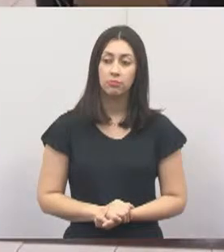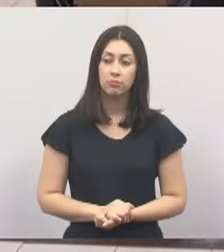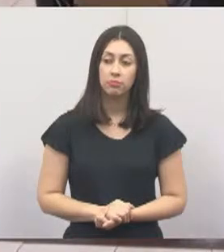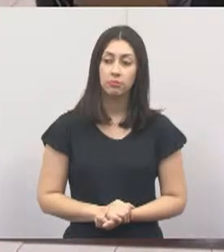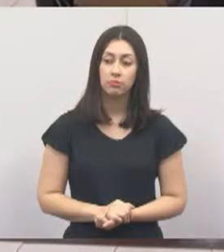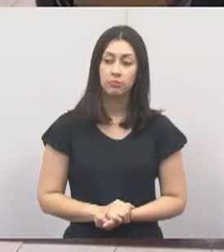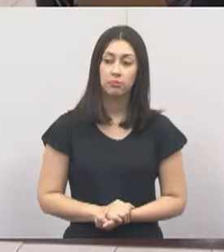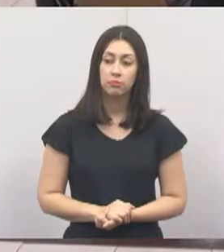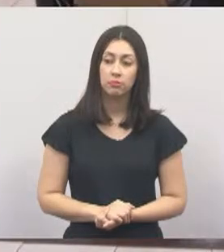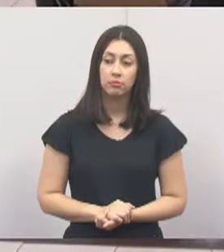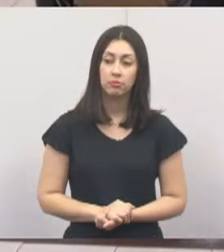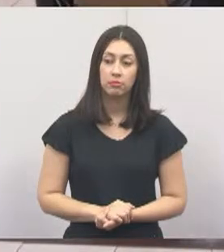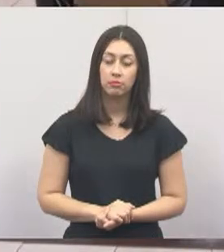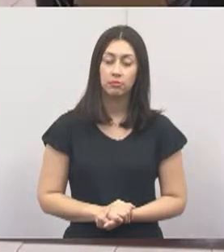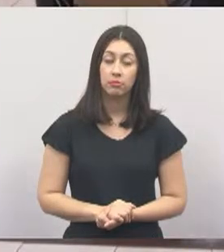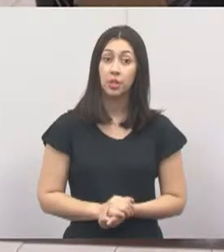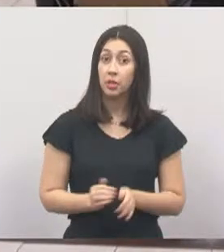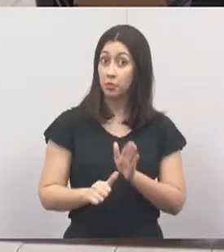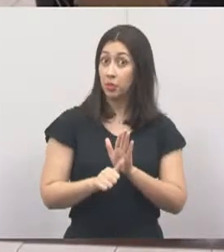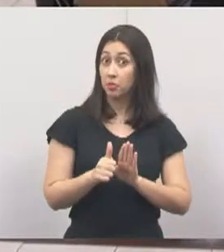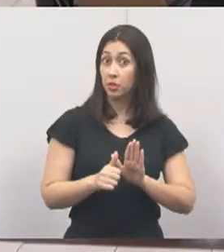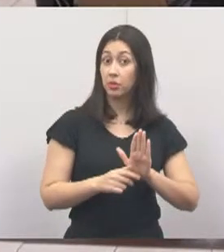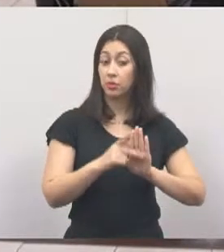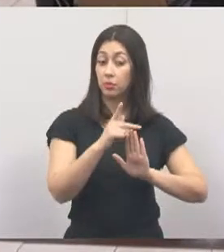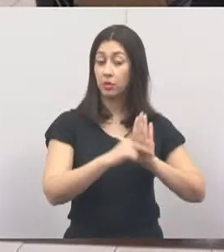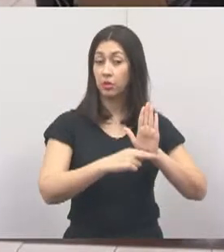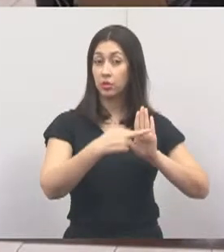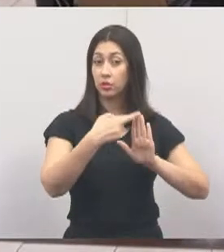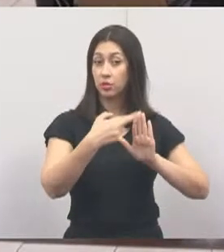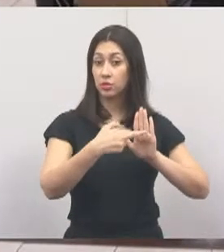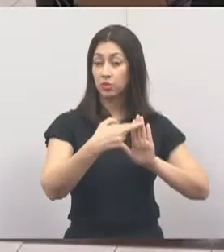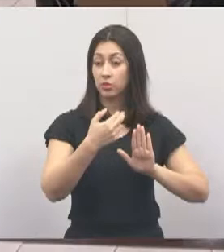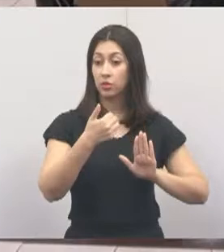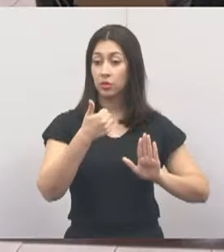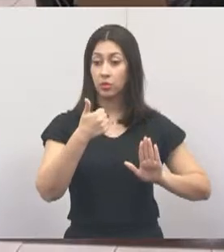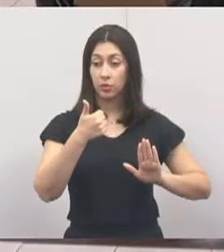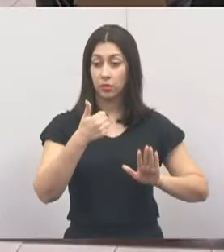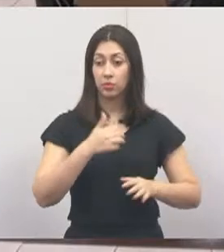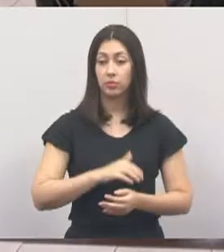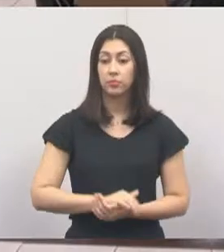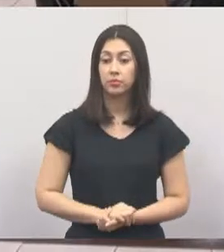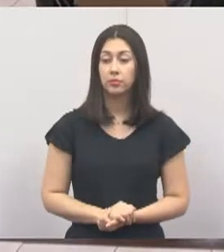Primeiramente, PR 001 de 2023.